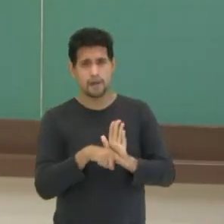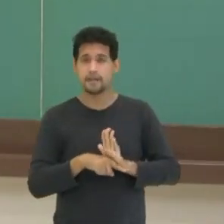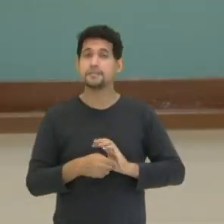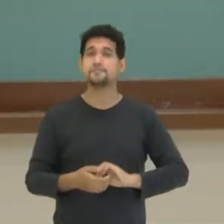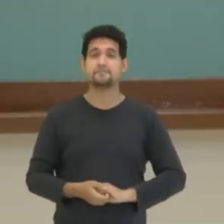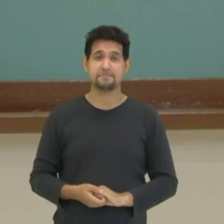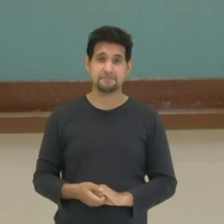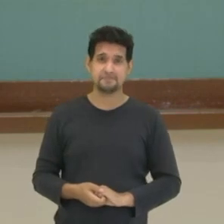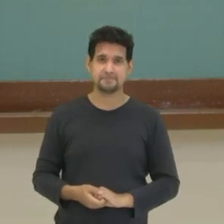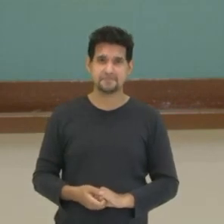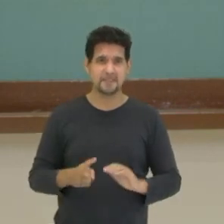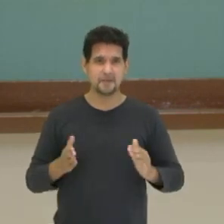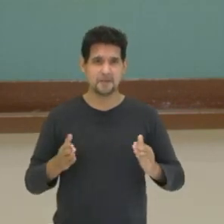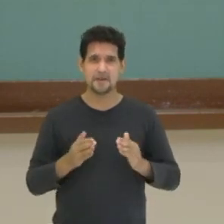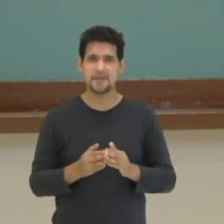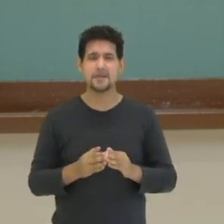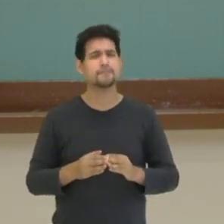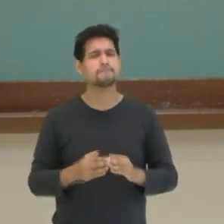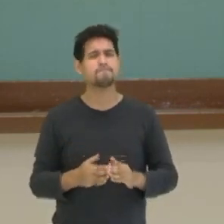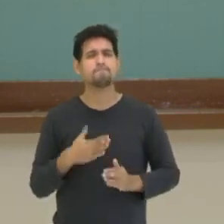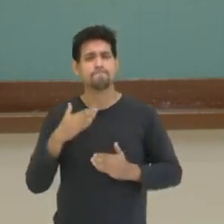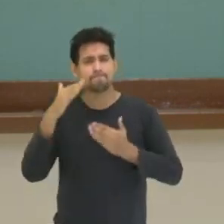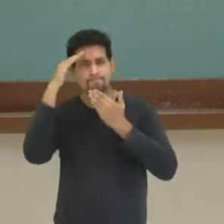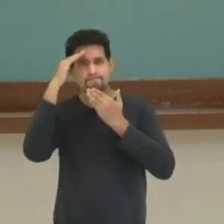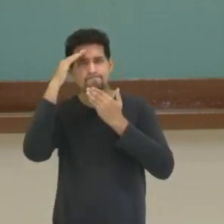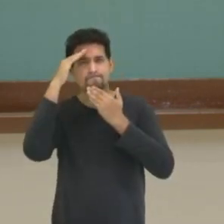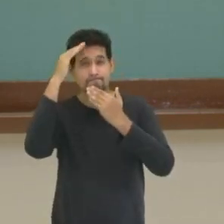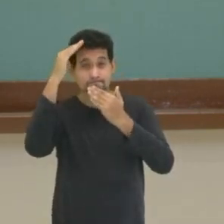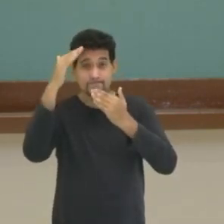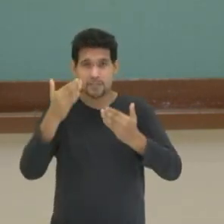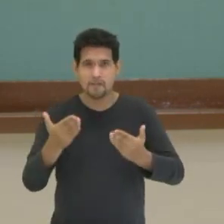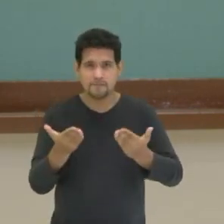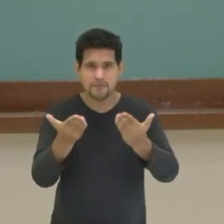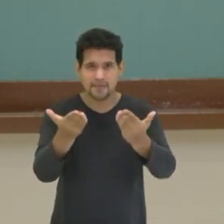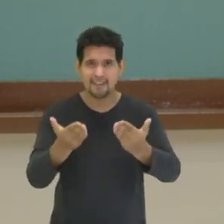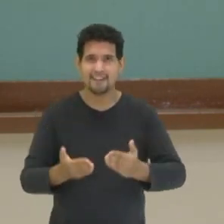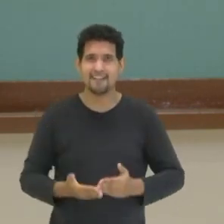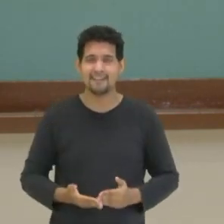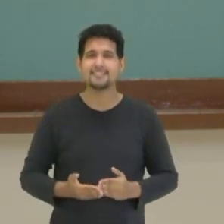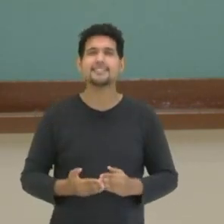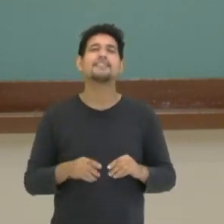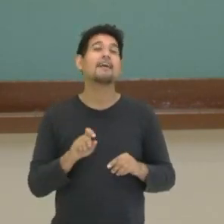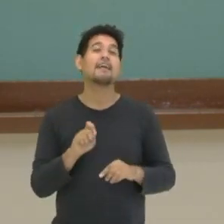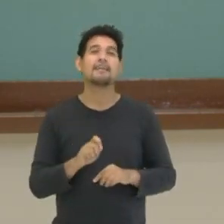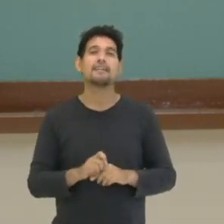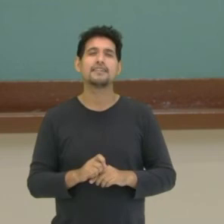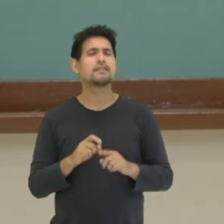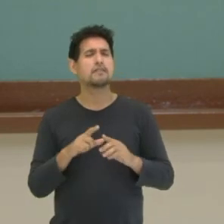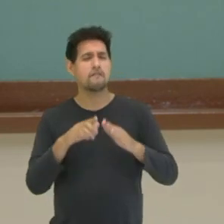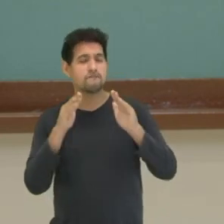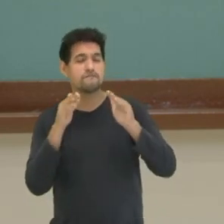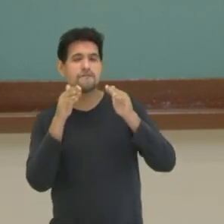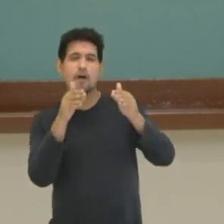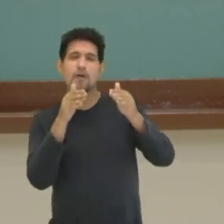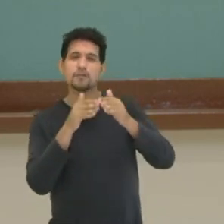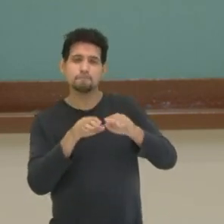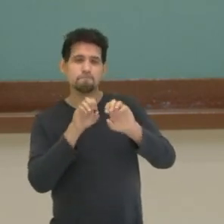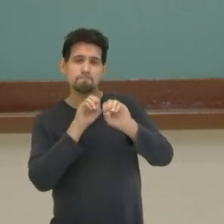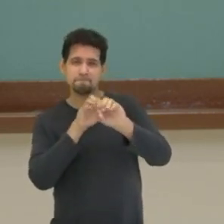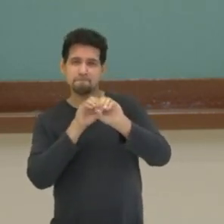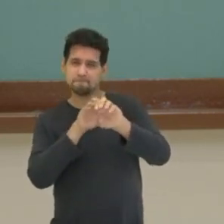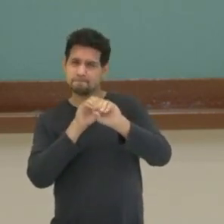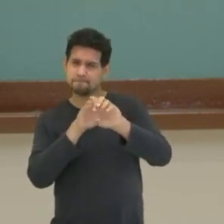questionamentos. E aqui fica meus sinceros agradecimentos a você que é o objeto direto do